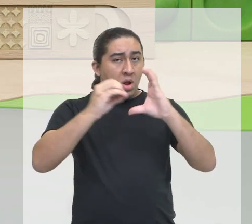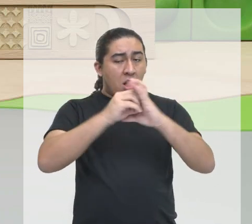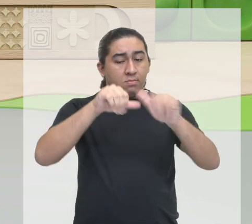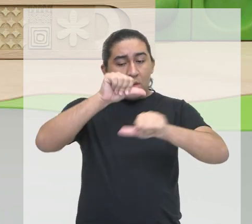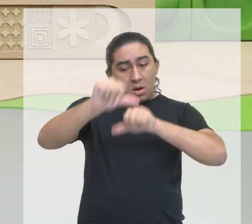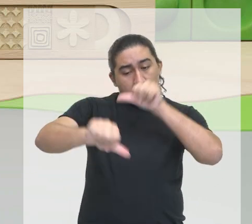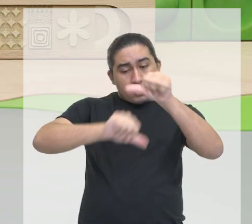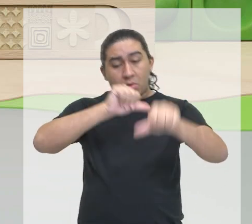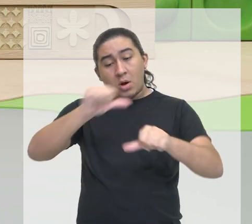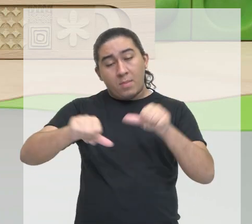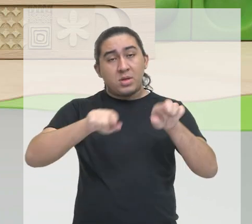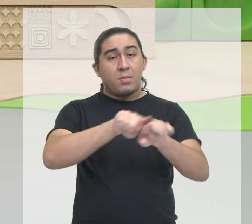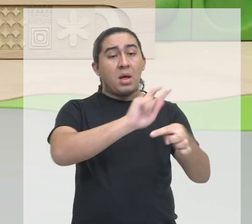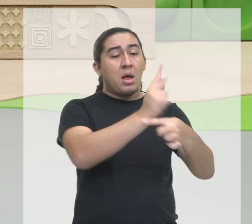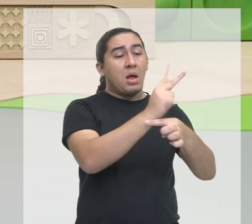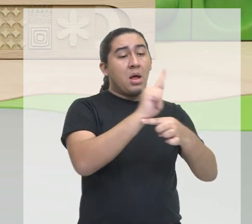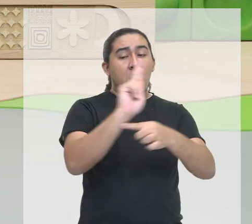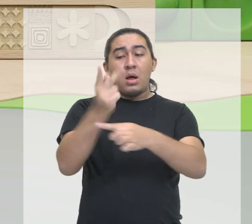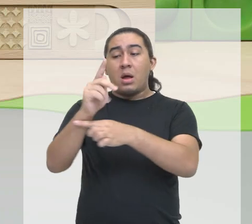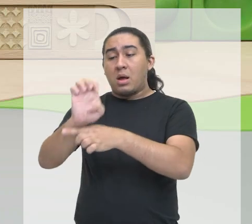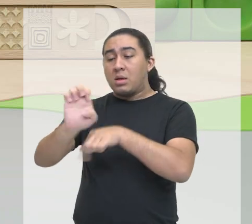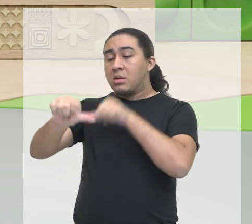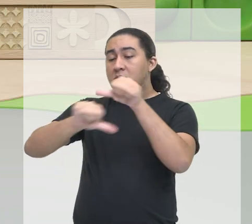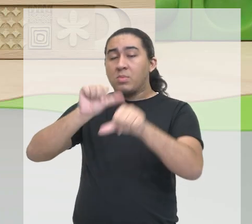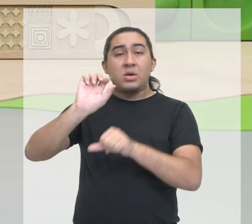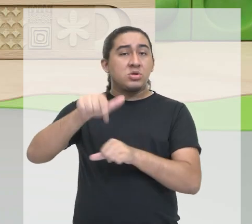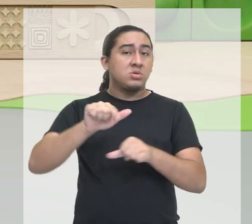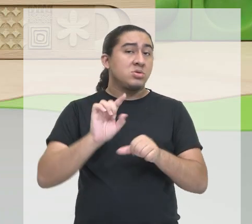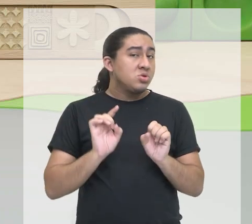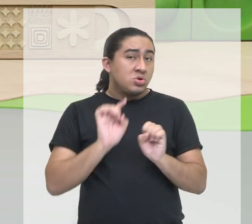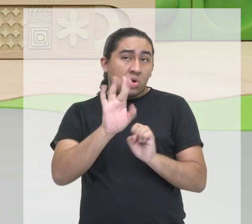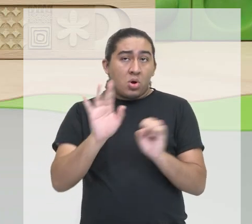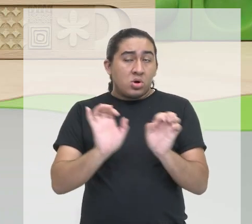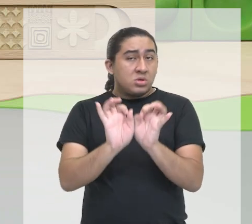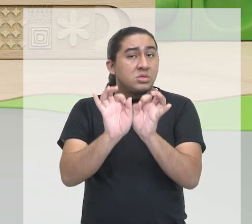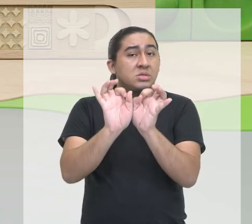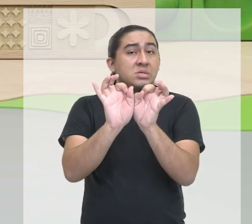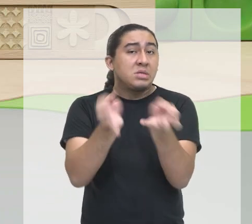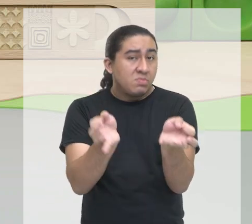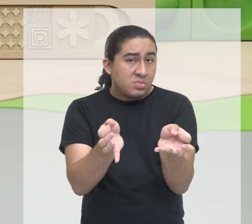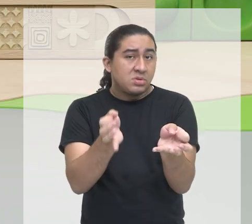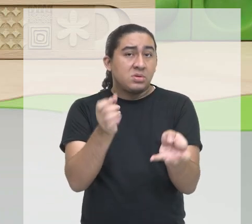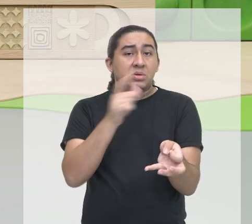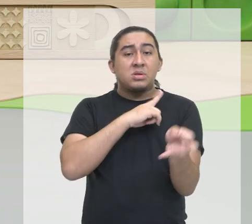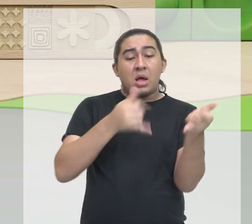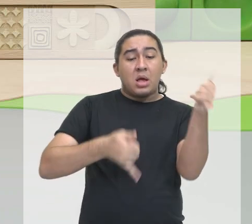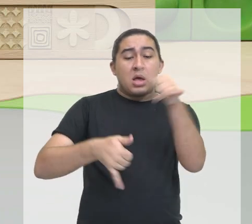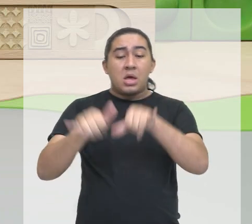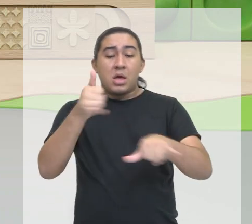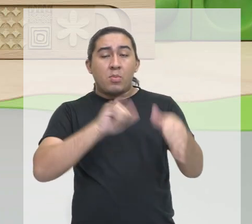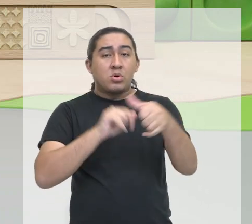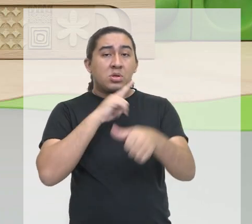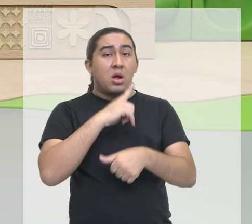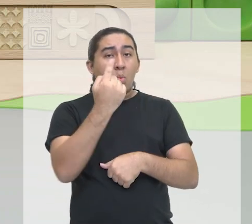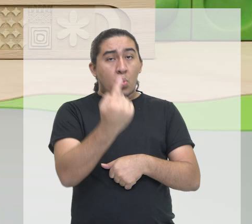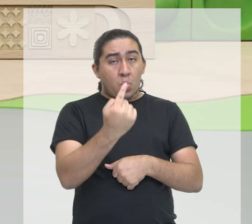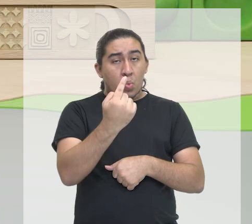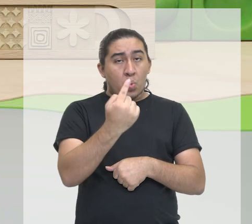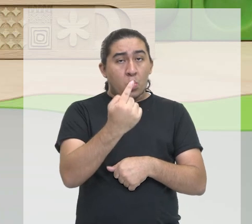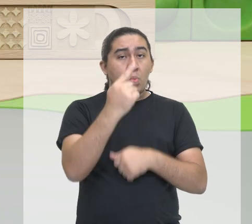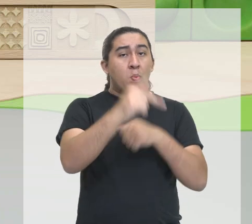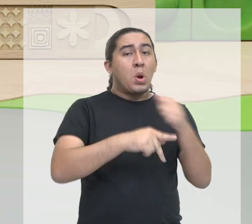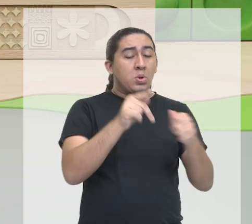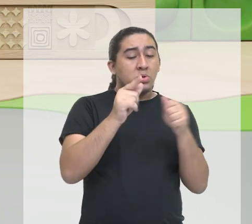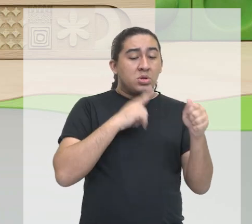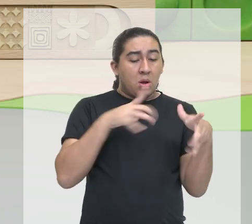transformar hidrogênio em hélio, é simplesmente a gente pegar um elemento químico que tem só um próton, juntar